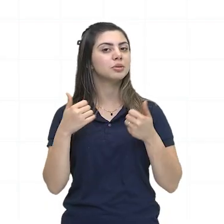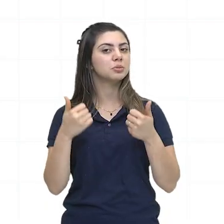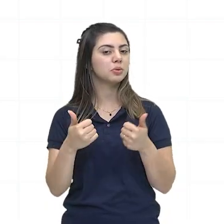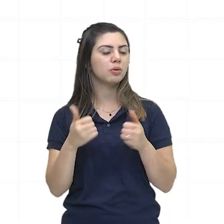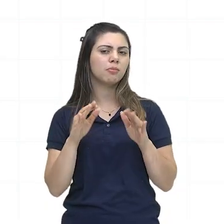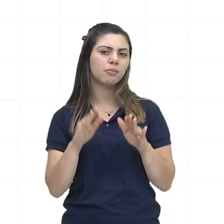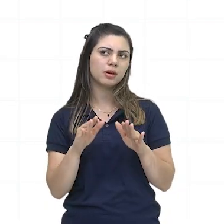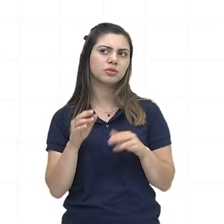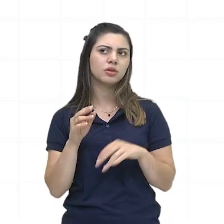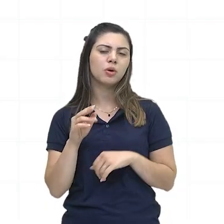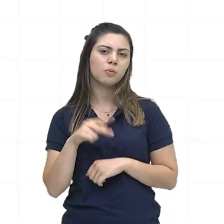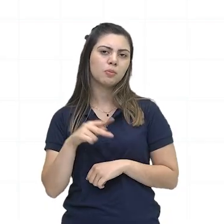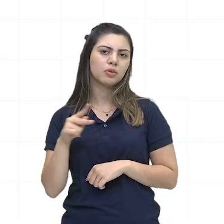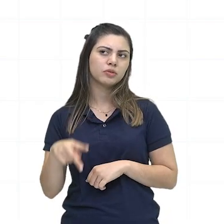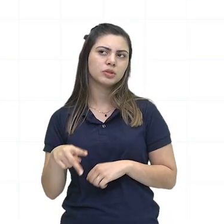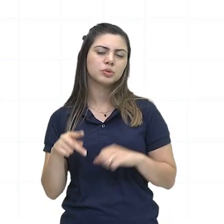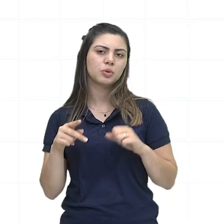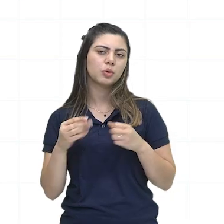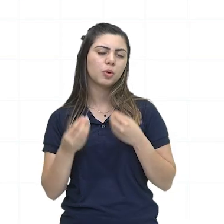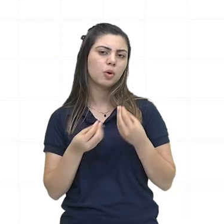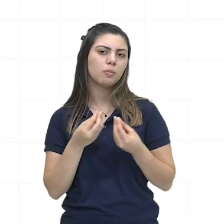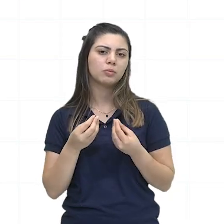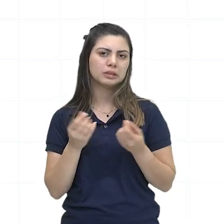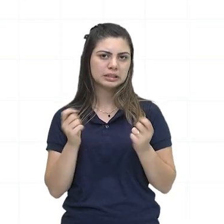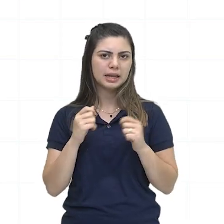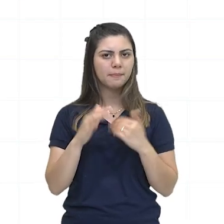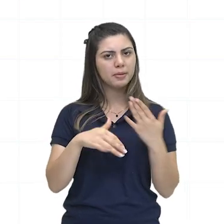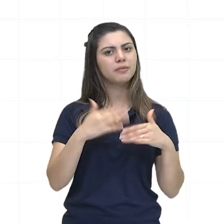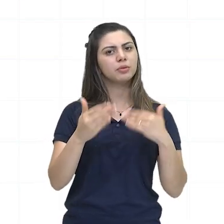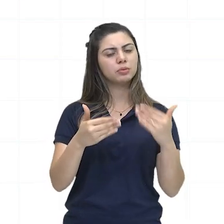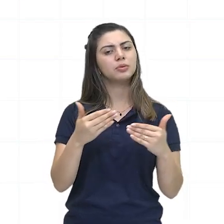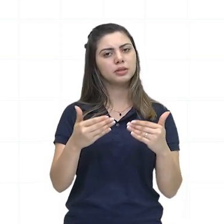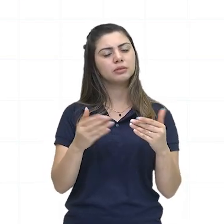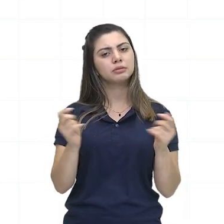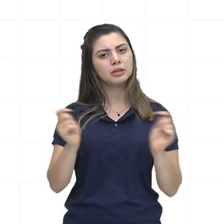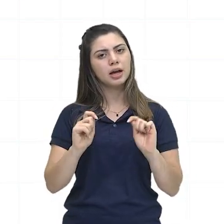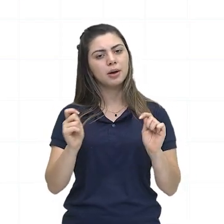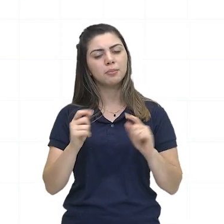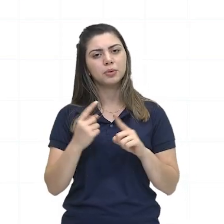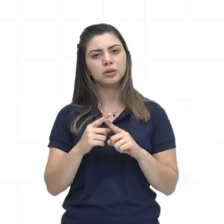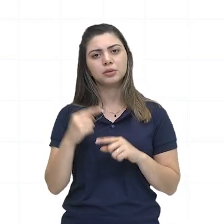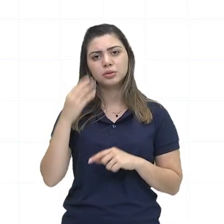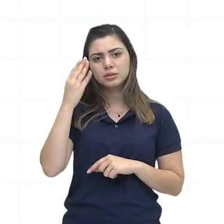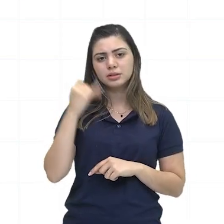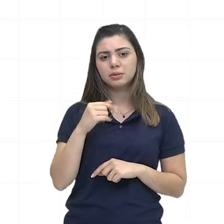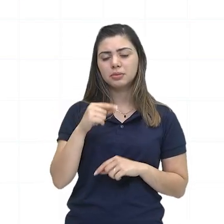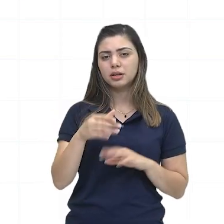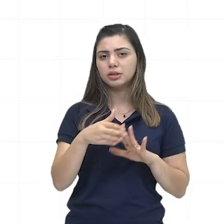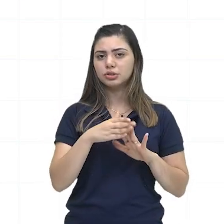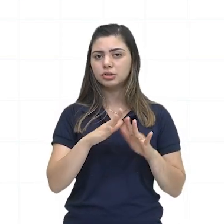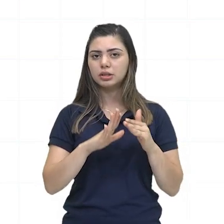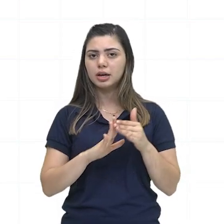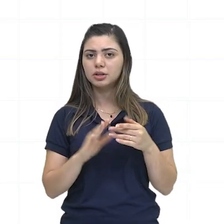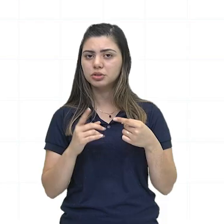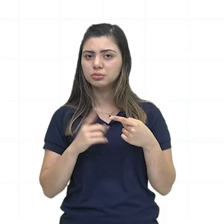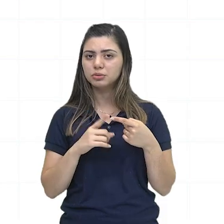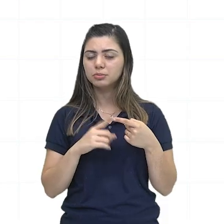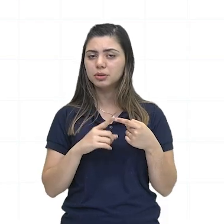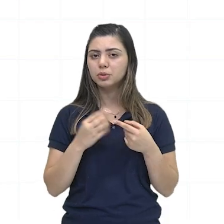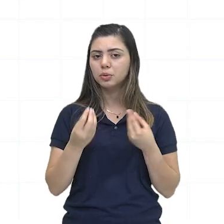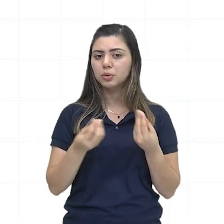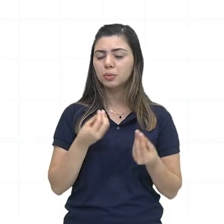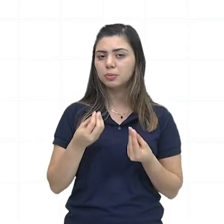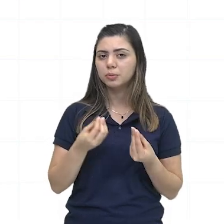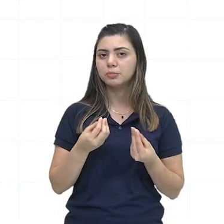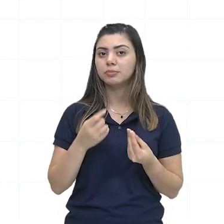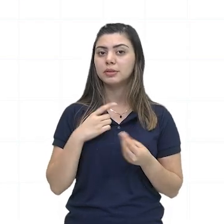não quer dizer que o professor não vai evoluir nas atividades, porque dentro da ginástica aeróbica a gente trabalha a questão